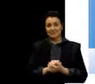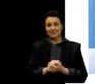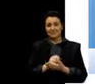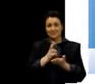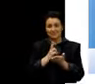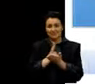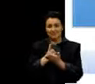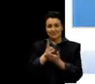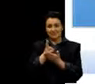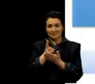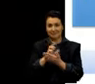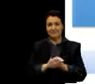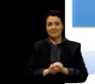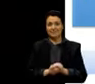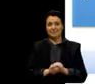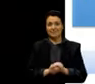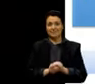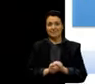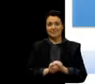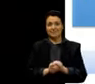seguindo.